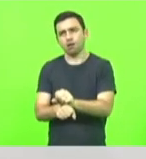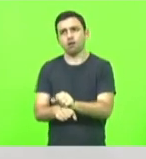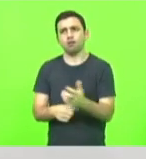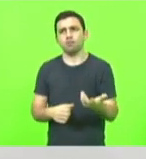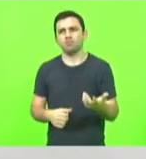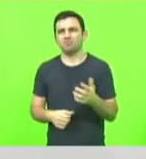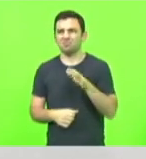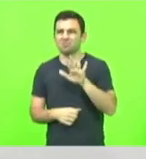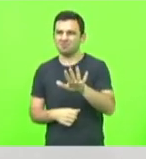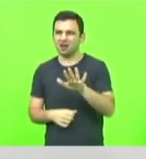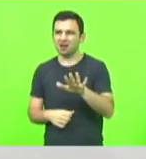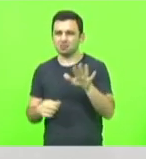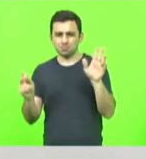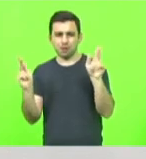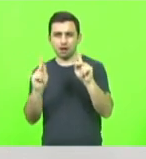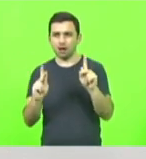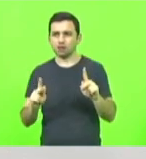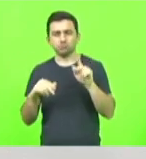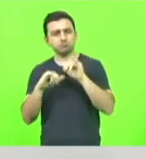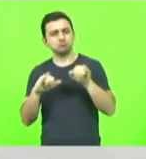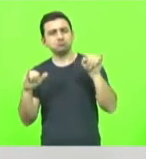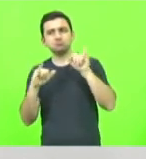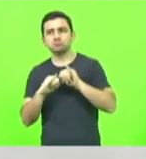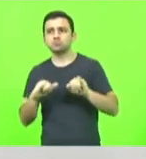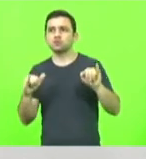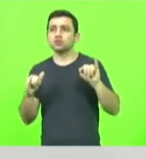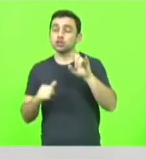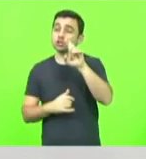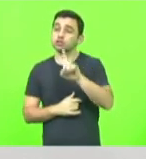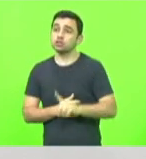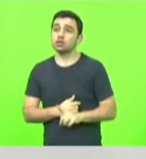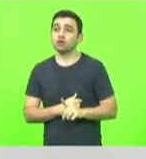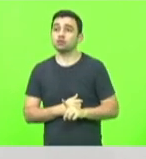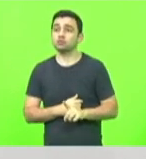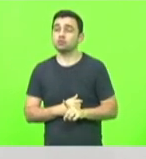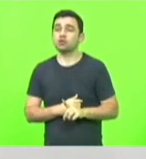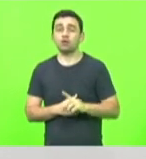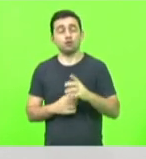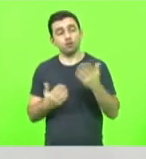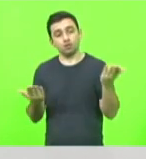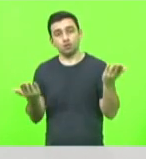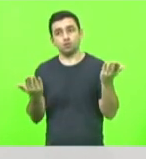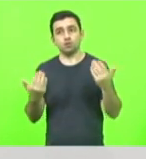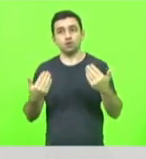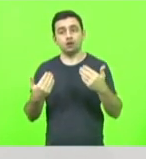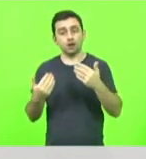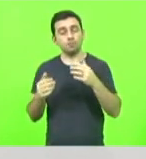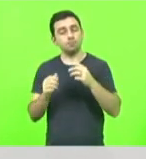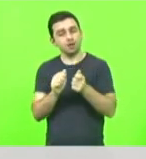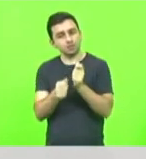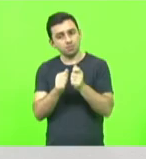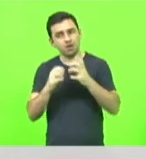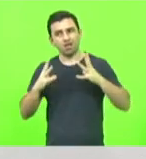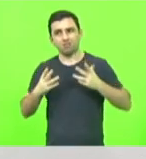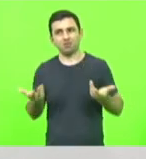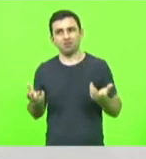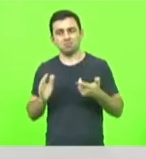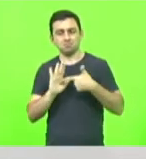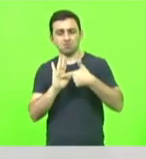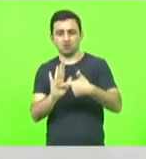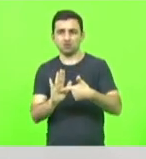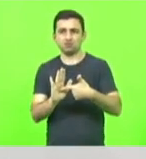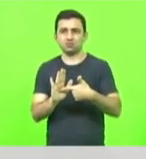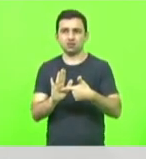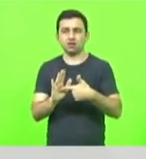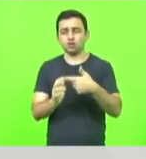mas pacificamente manifestando o seu direito de dizer, olha, gente, passaporte sanitário, ele quer dizer que você